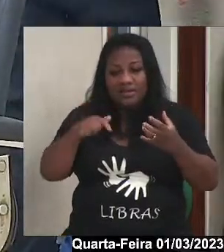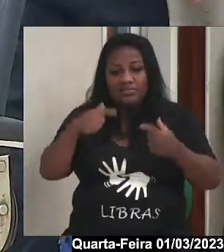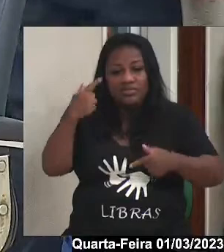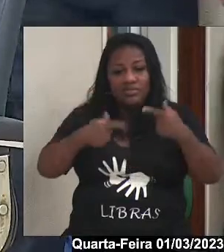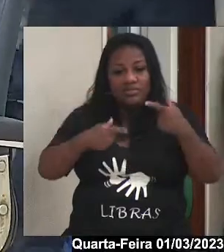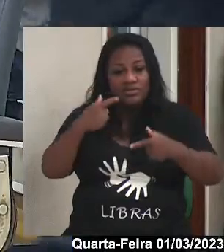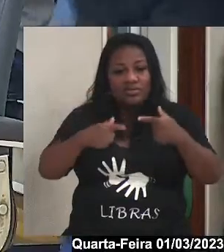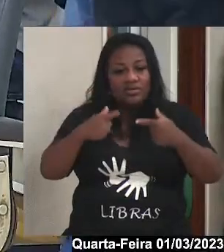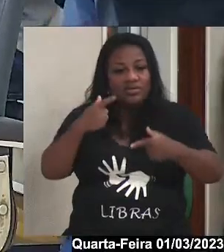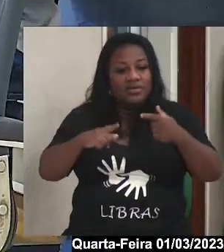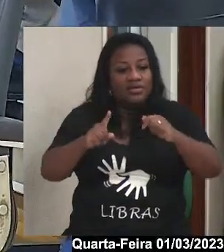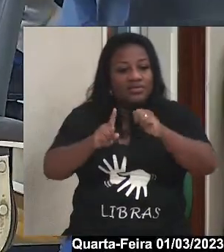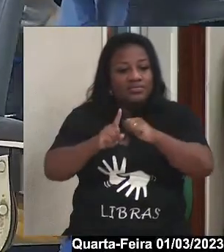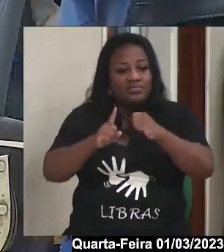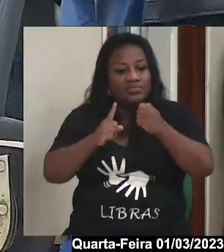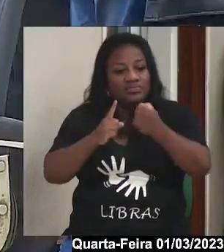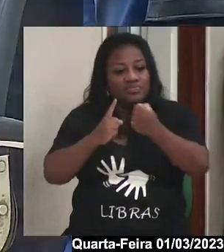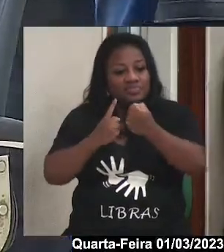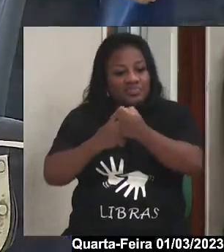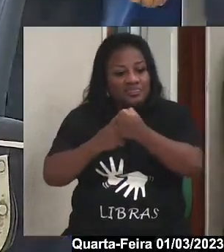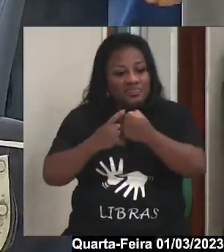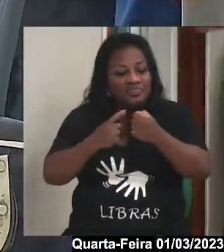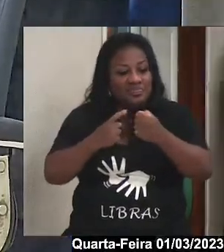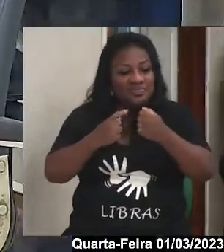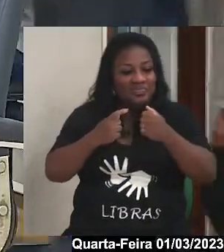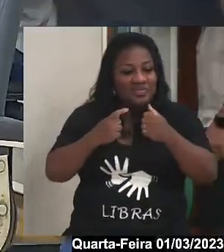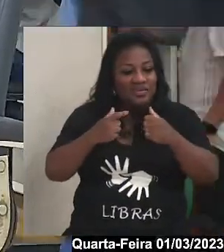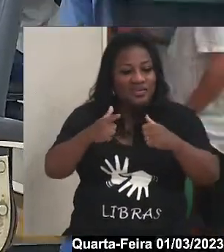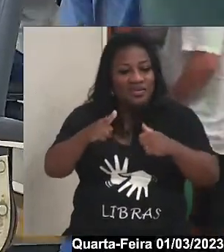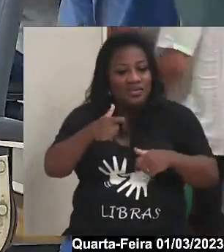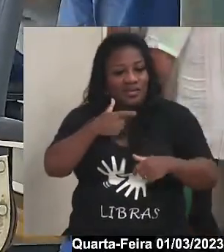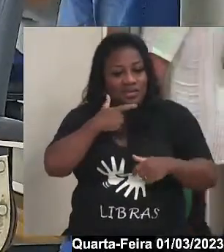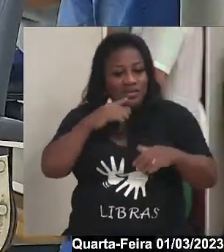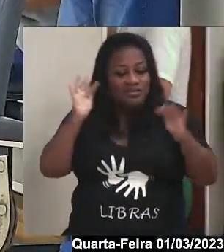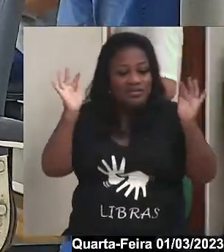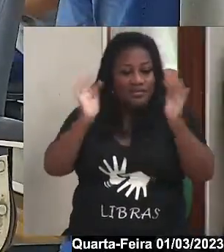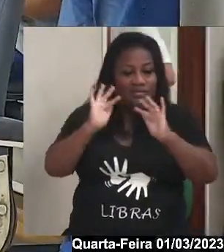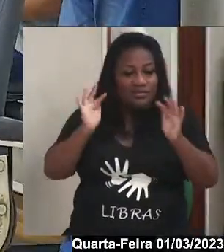debater política pública. Não dá para o senhor ficar aqui brincando com a morte das